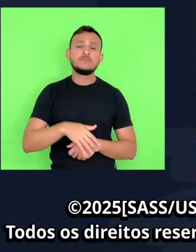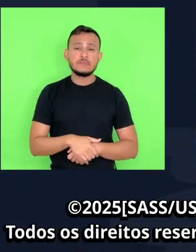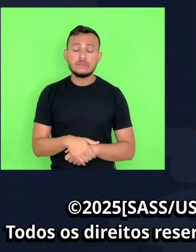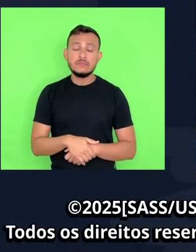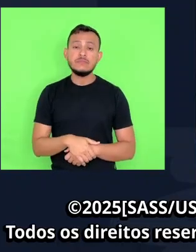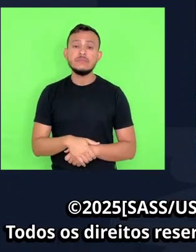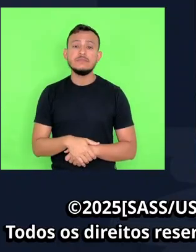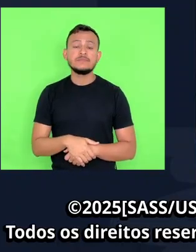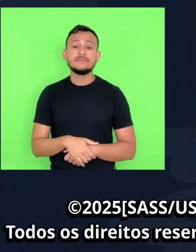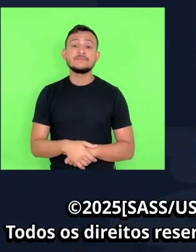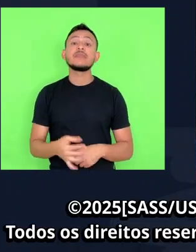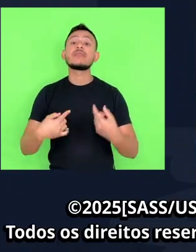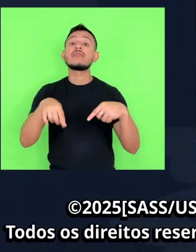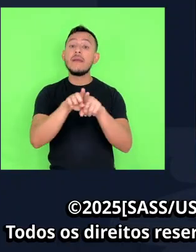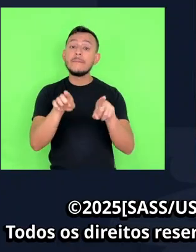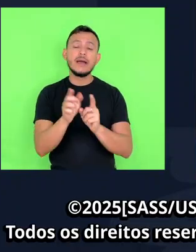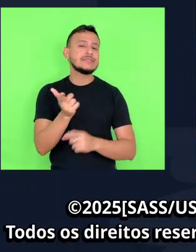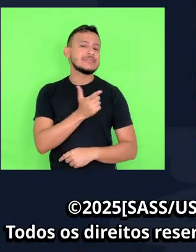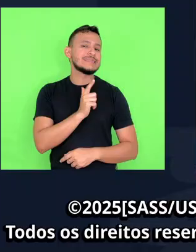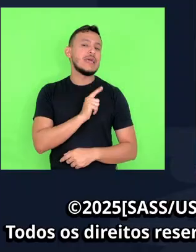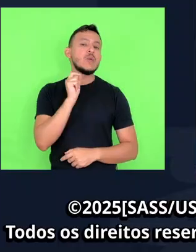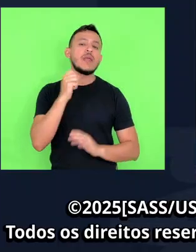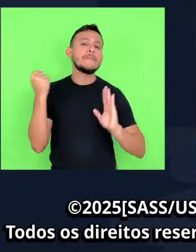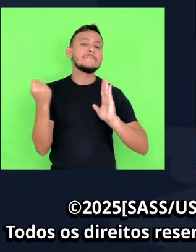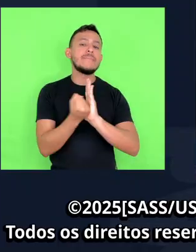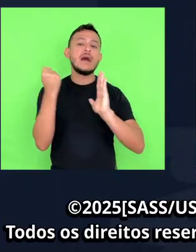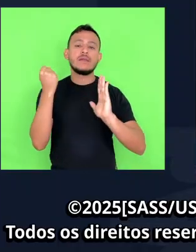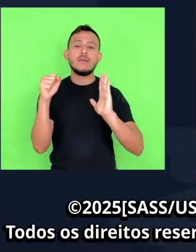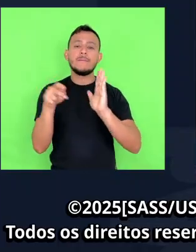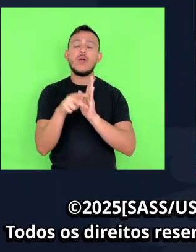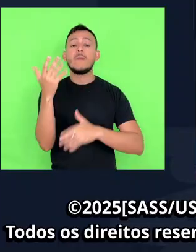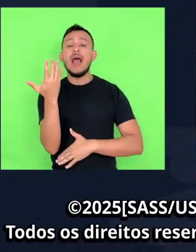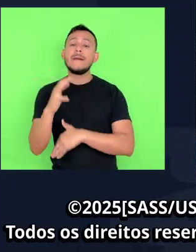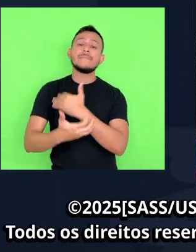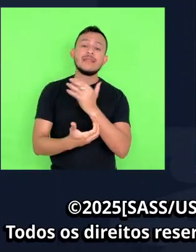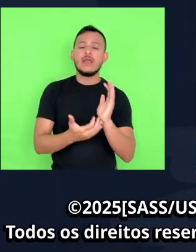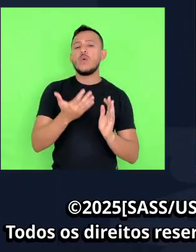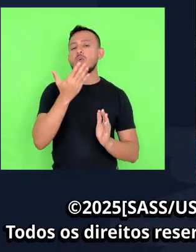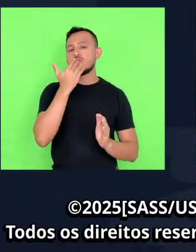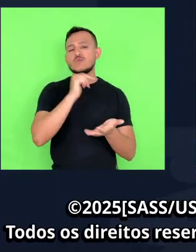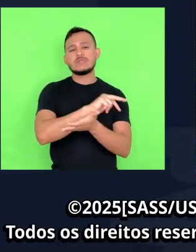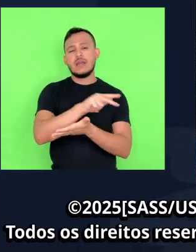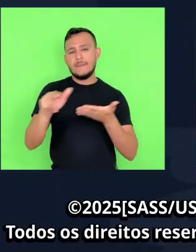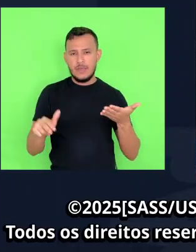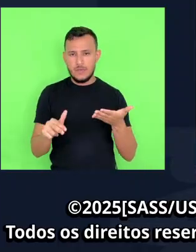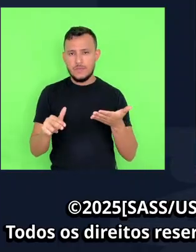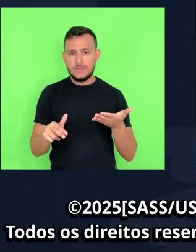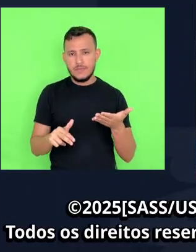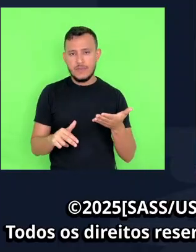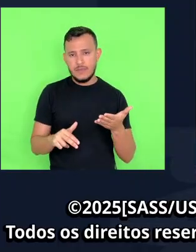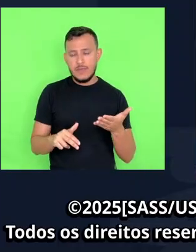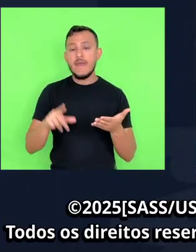além disso, nós temos o impacto ambiental dos alimentos ultraprocessados, que vão